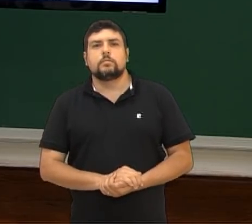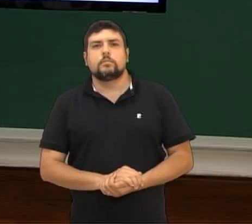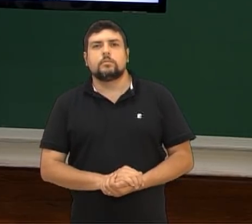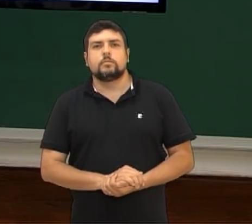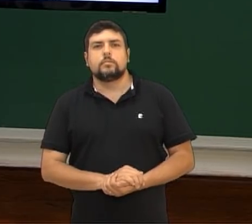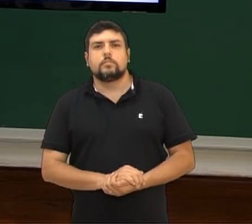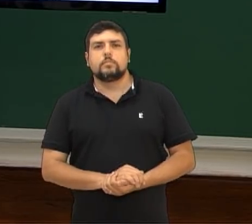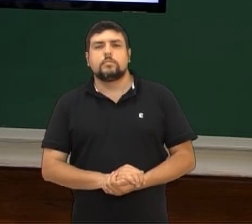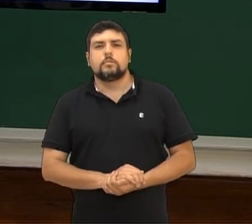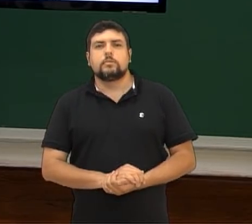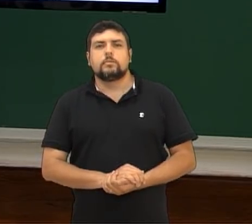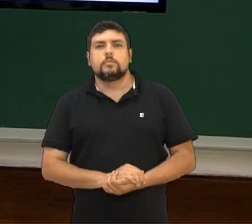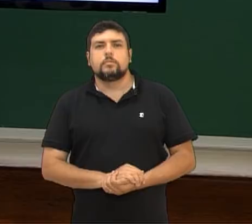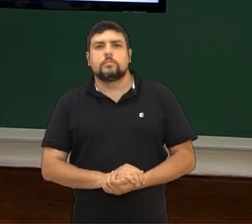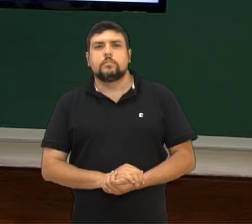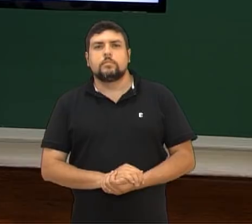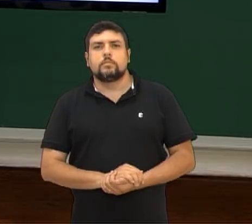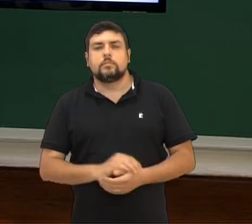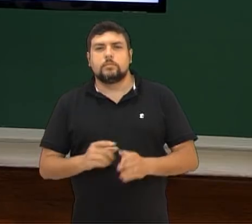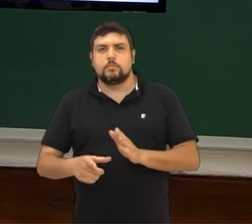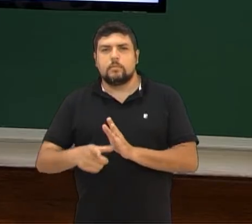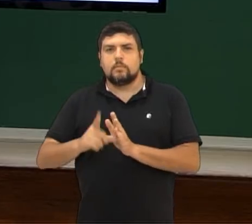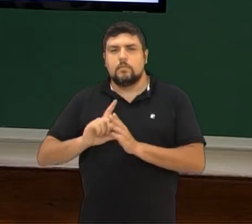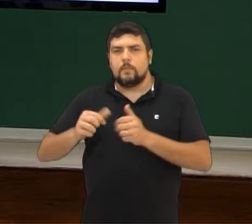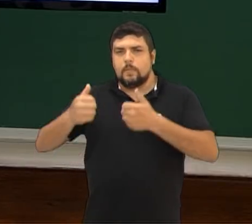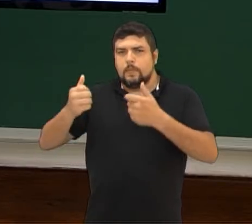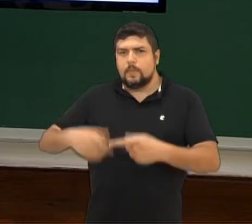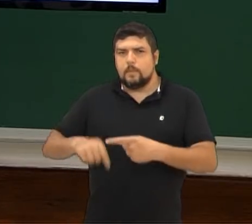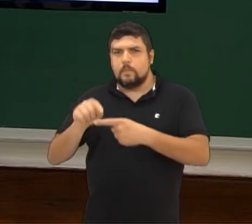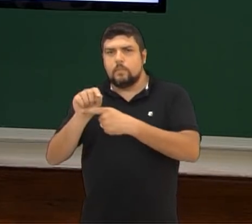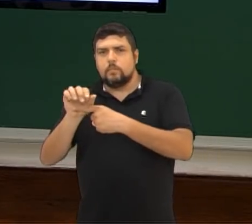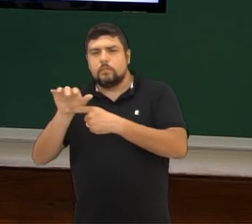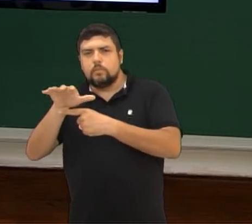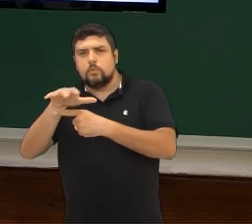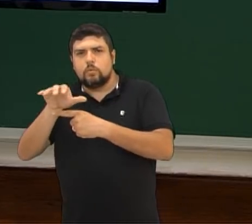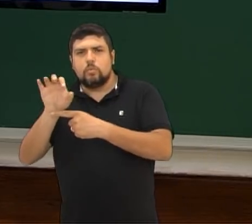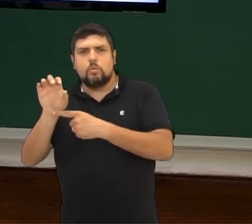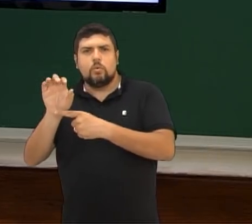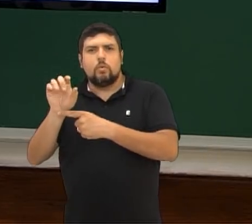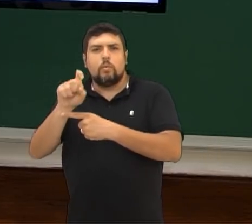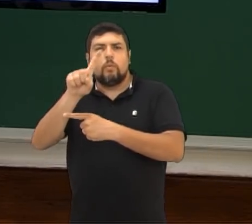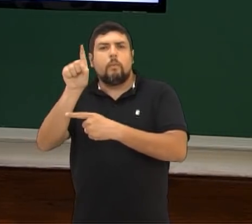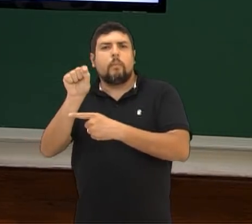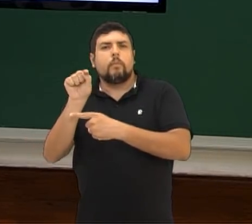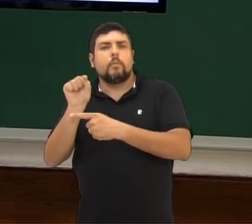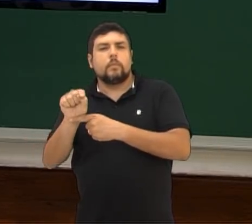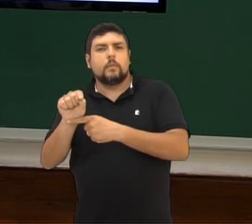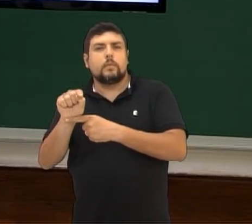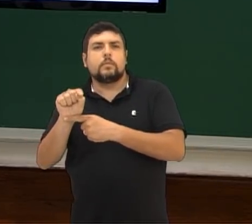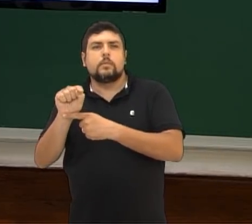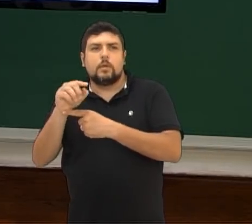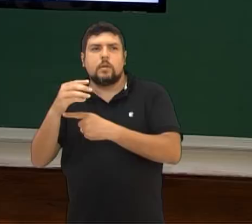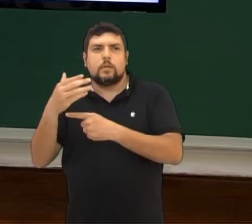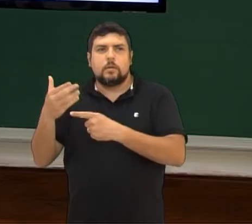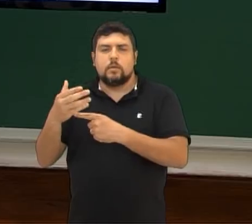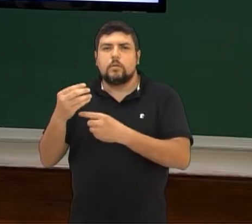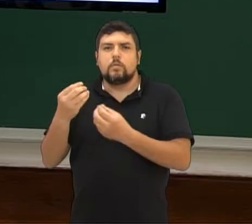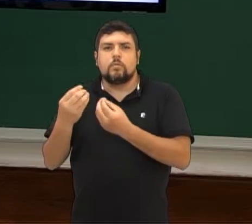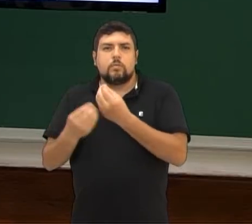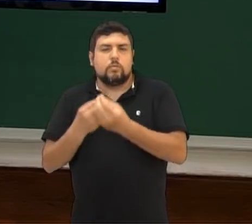identificar o termo faltante. Então, você usou o valor número 3, qual seria o número utilizado.